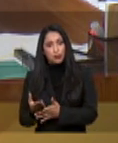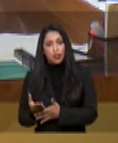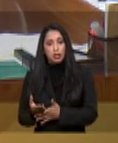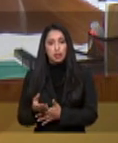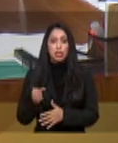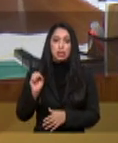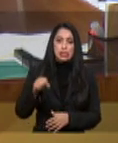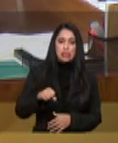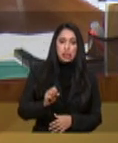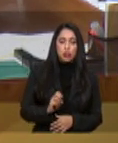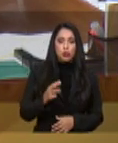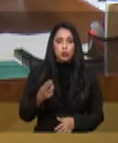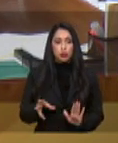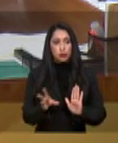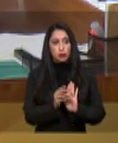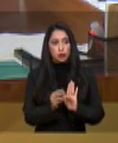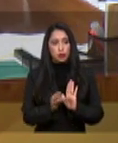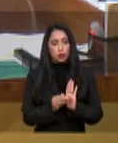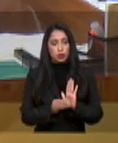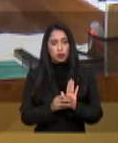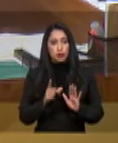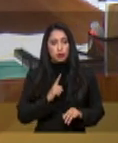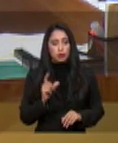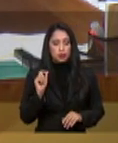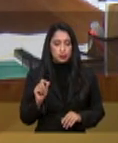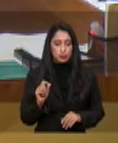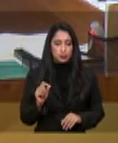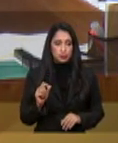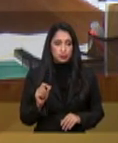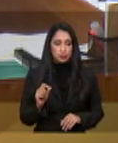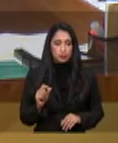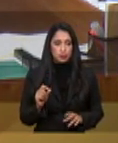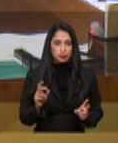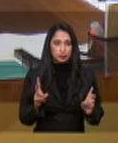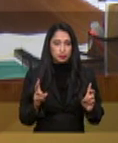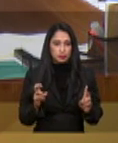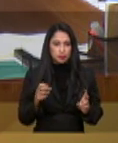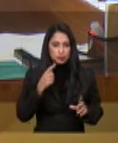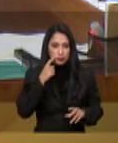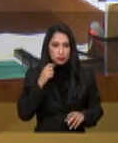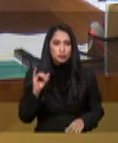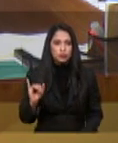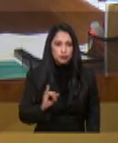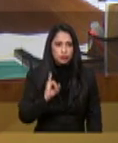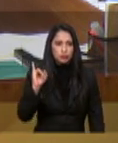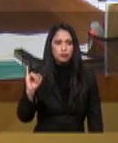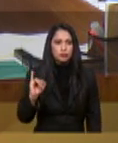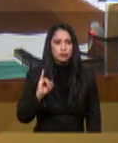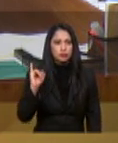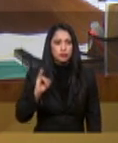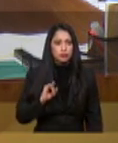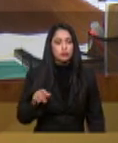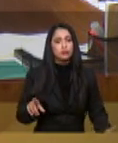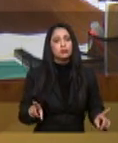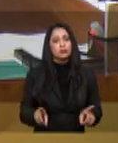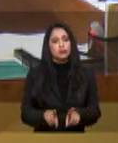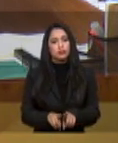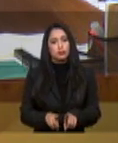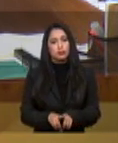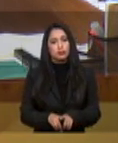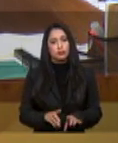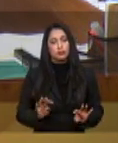que já se tem é um referendo que tudo incorpora, questão preliminar de urgência e relevância e mais o inteiro mérito do